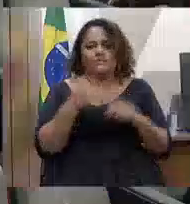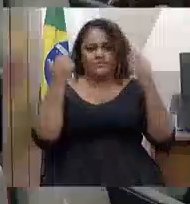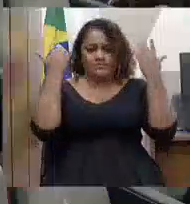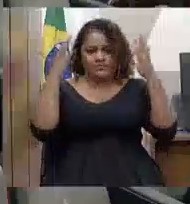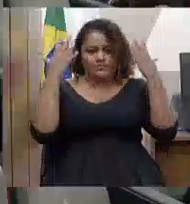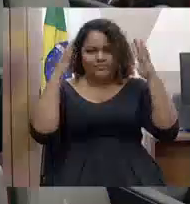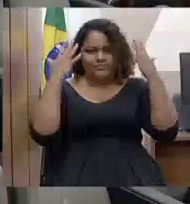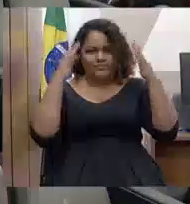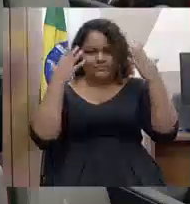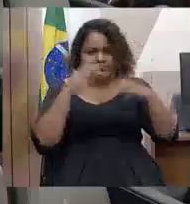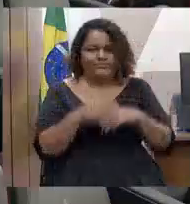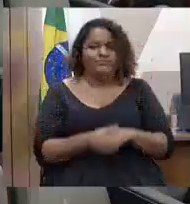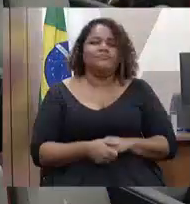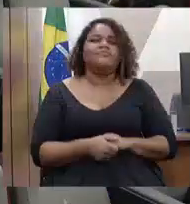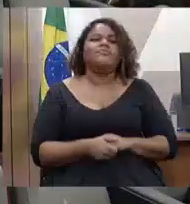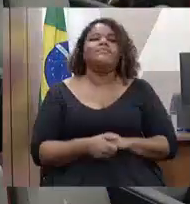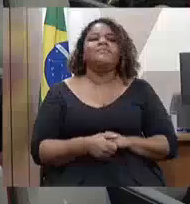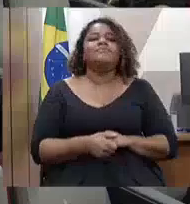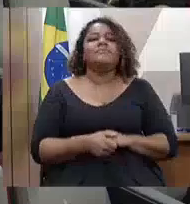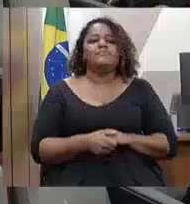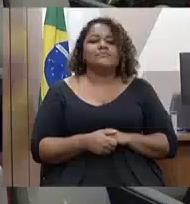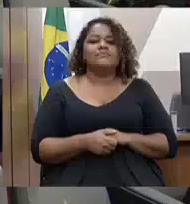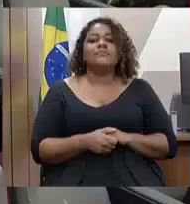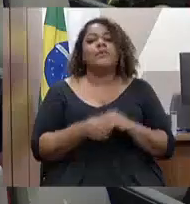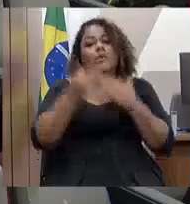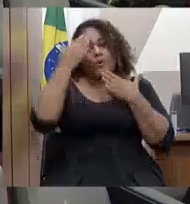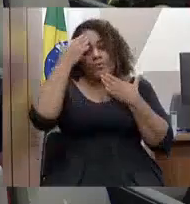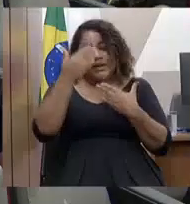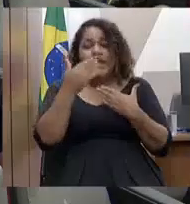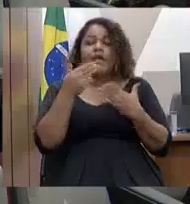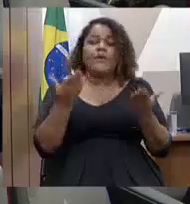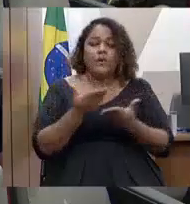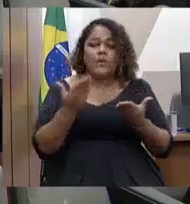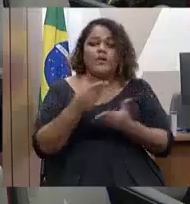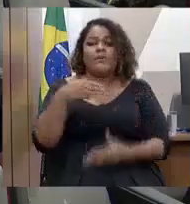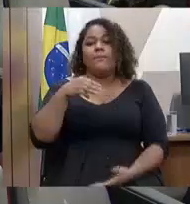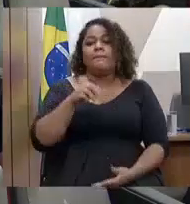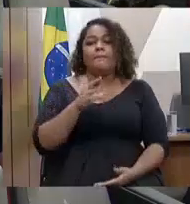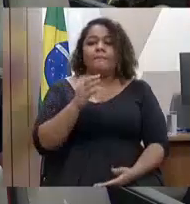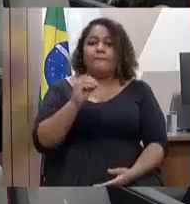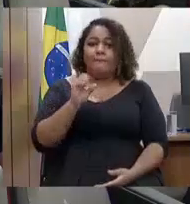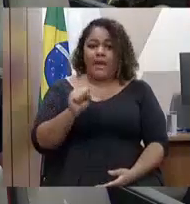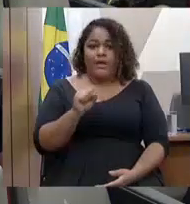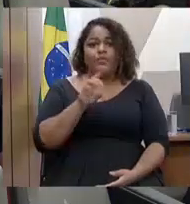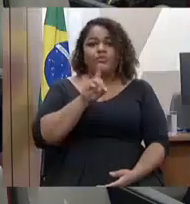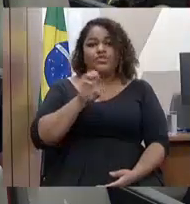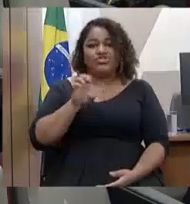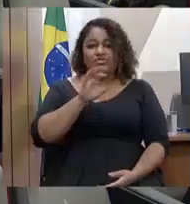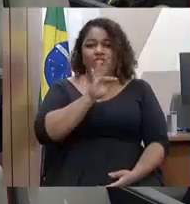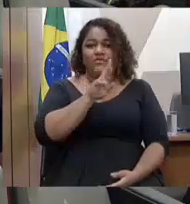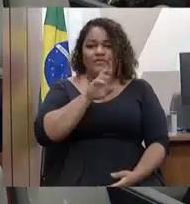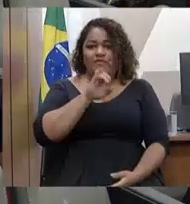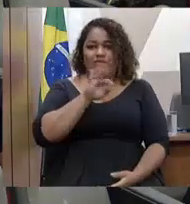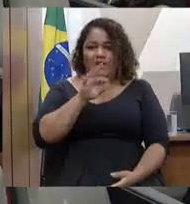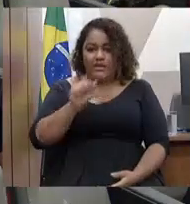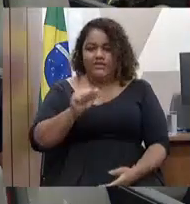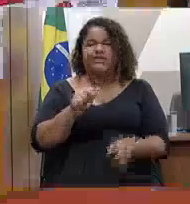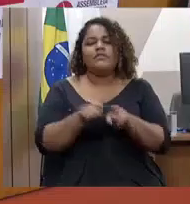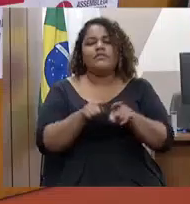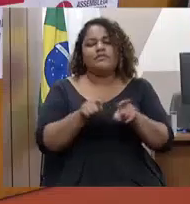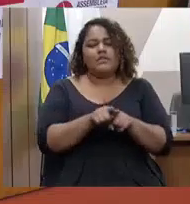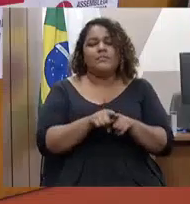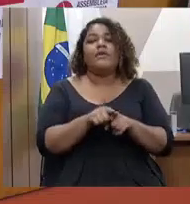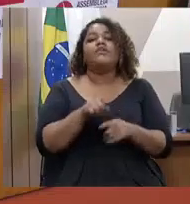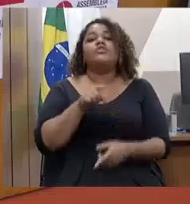Muito obrigado senhora Marta de Freitas nós vamos convidar também para o debate o senhor José Carlos Reis Pereira